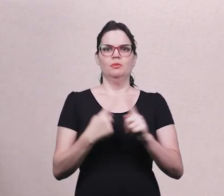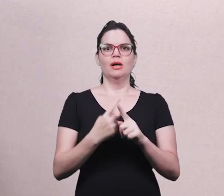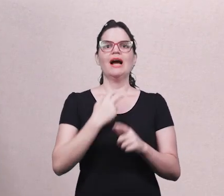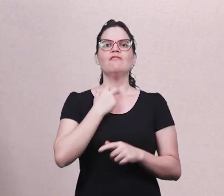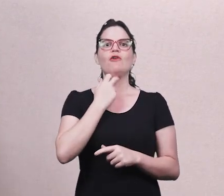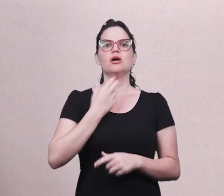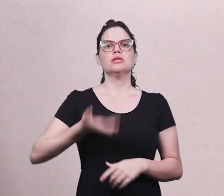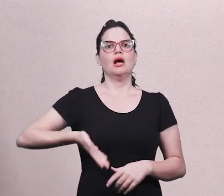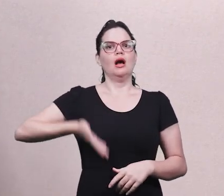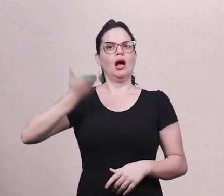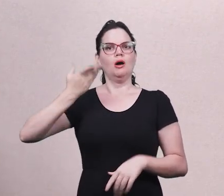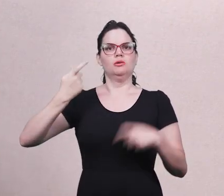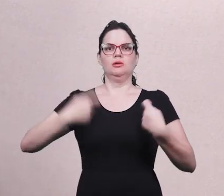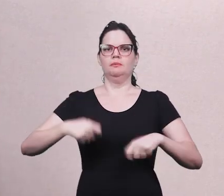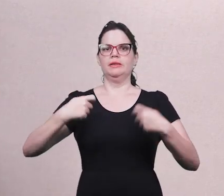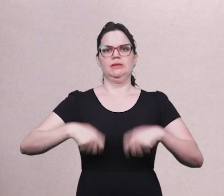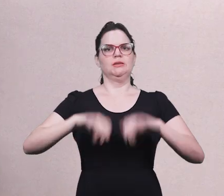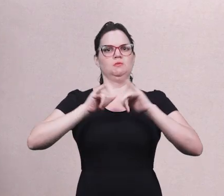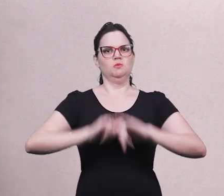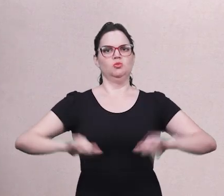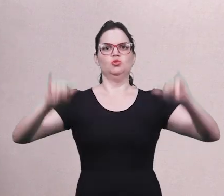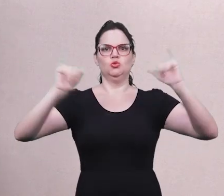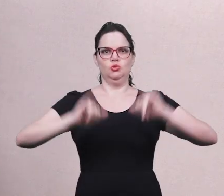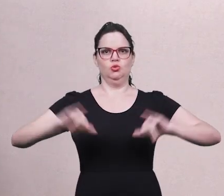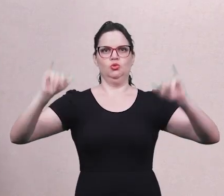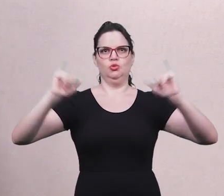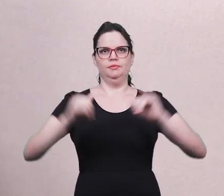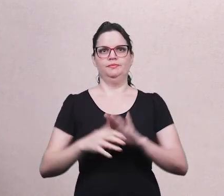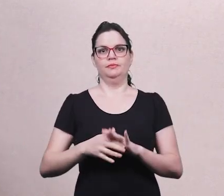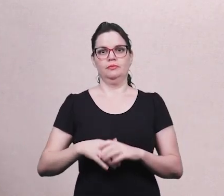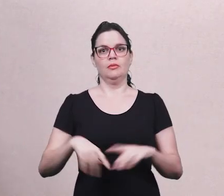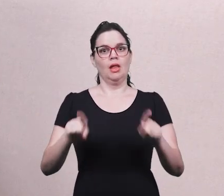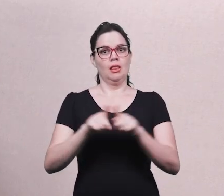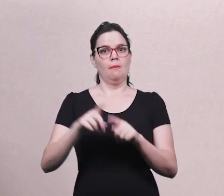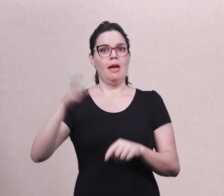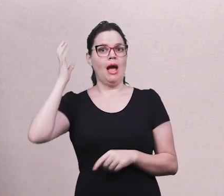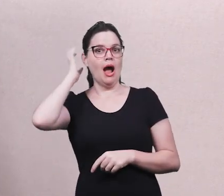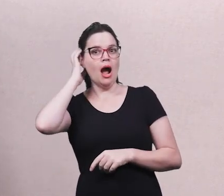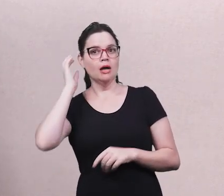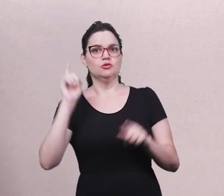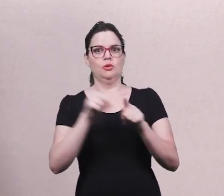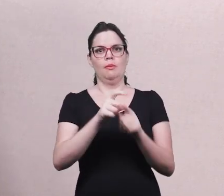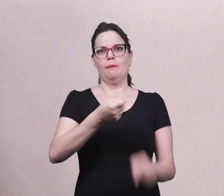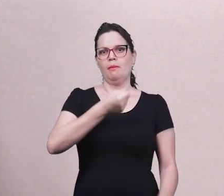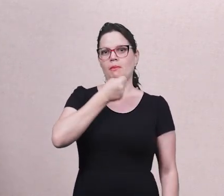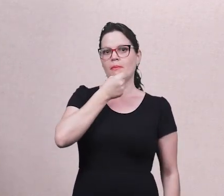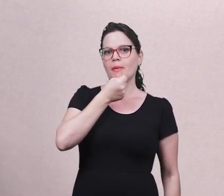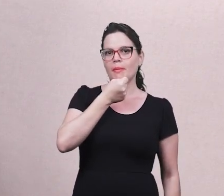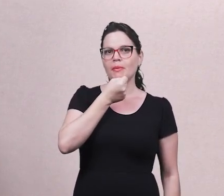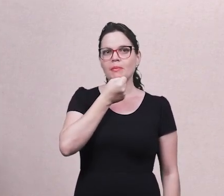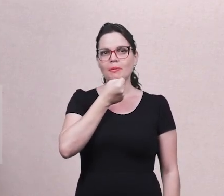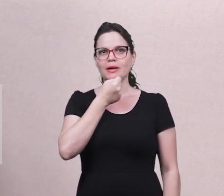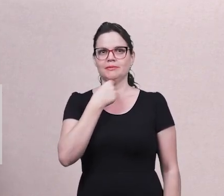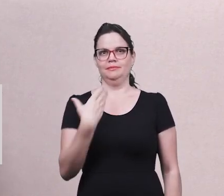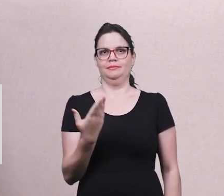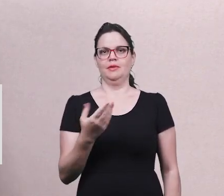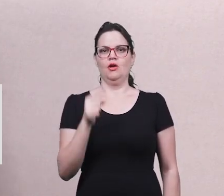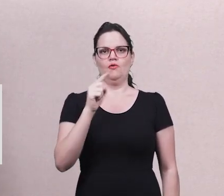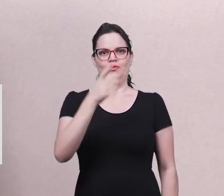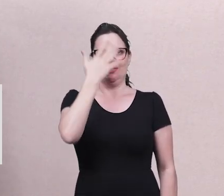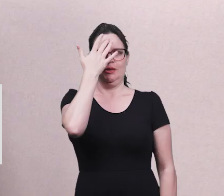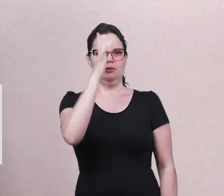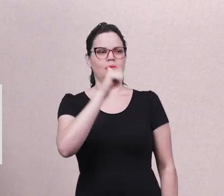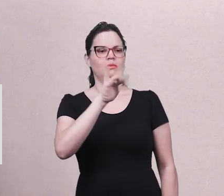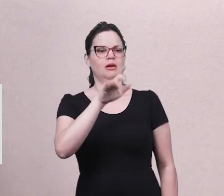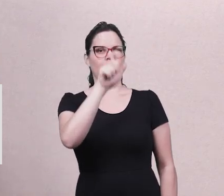quem gosta de trabalhar mesmo, ter uma boa impostação da voz. Os radialistas, os locutores, né, são pessoas que você